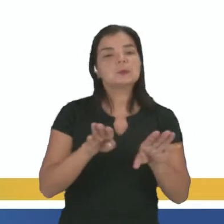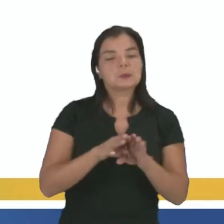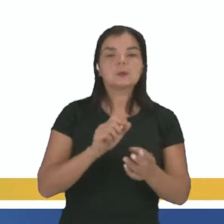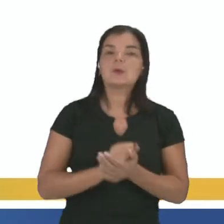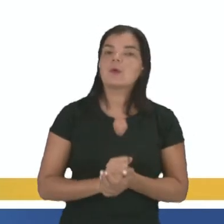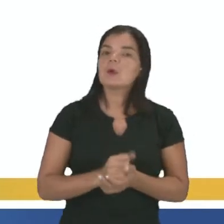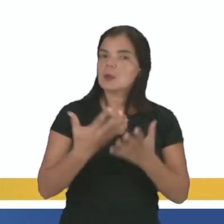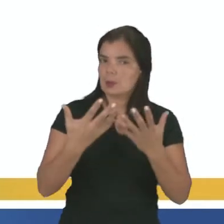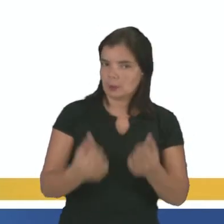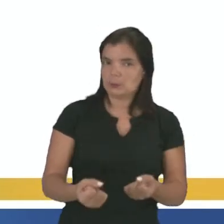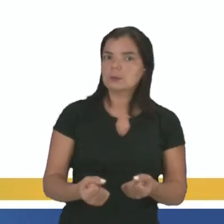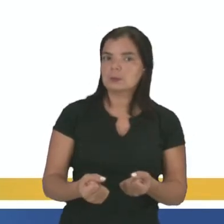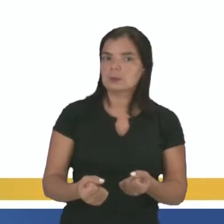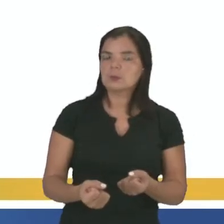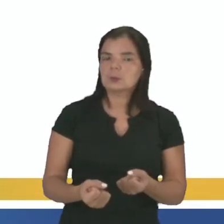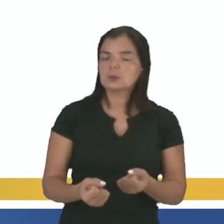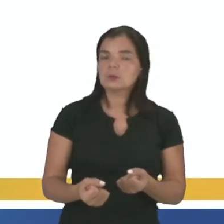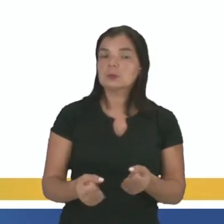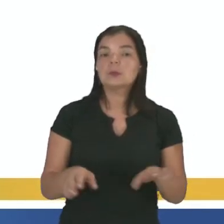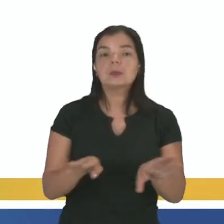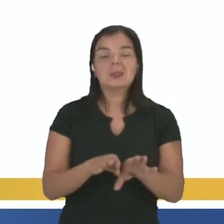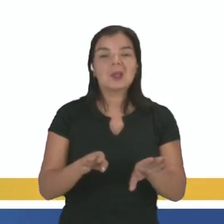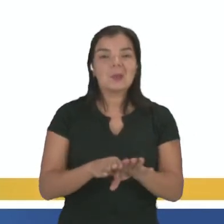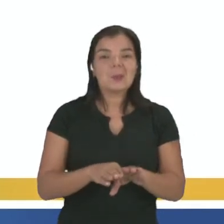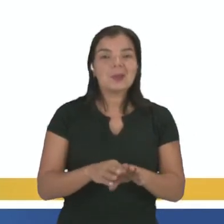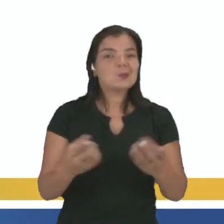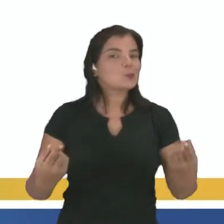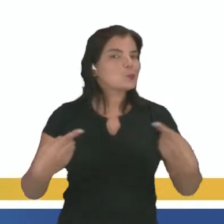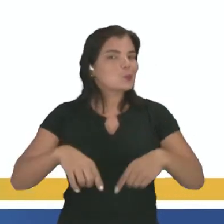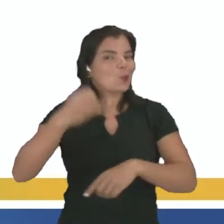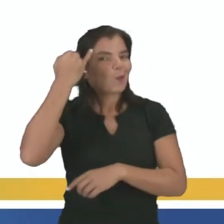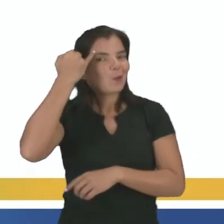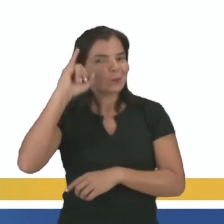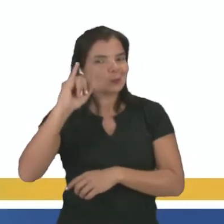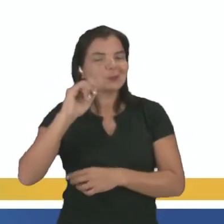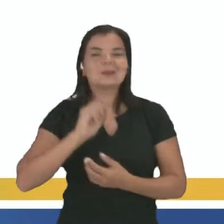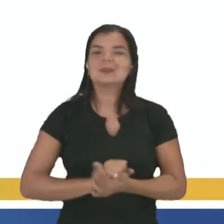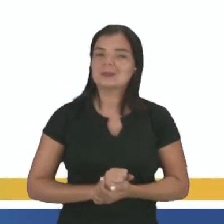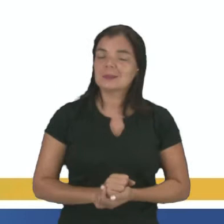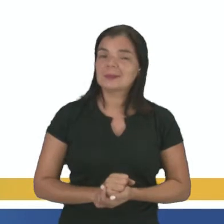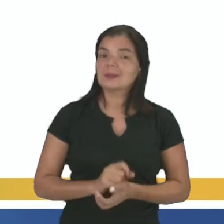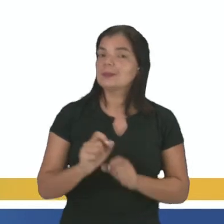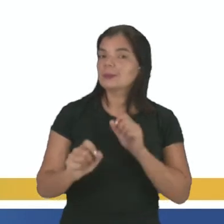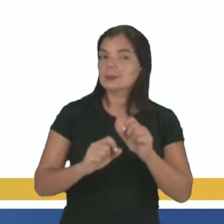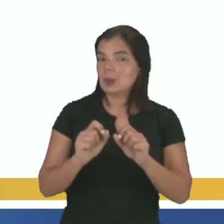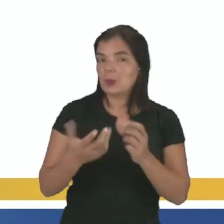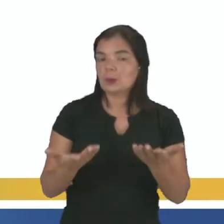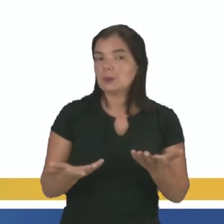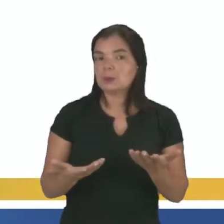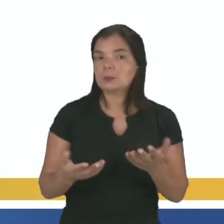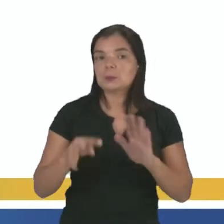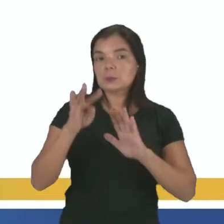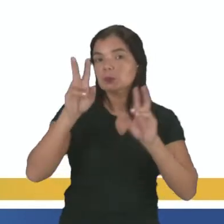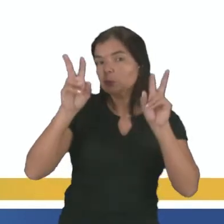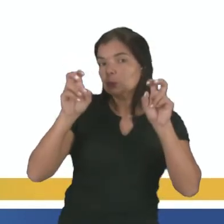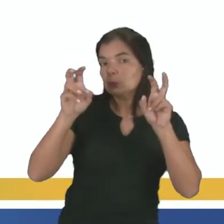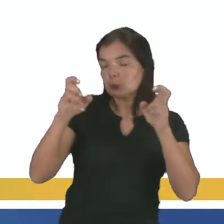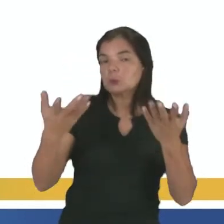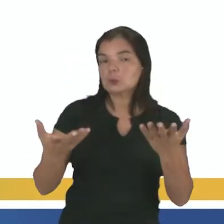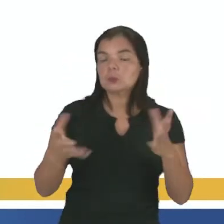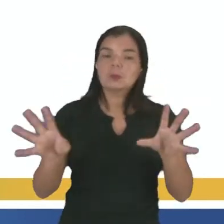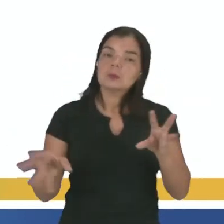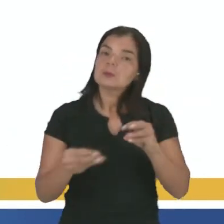a favor, que você concorda, e as suas ideias contra em relação ao tema que você